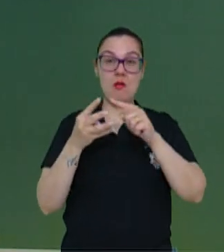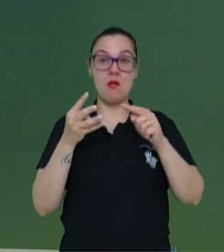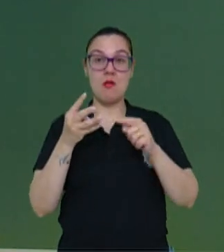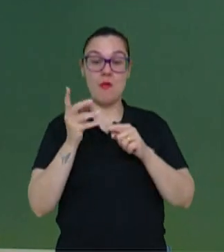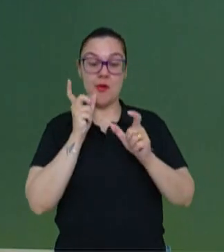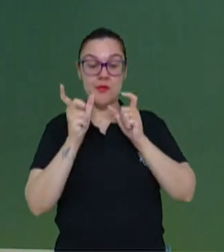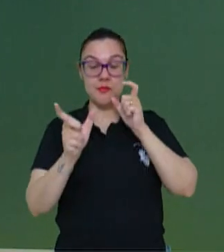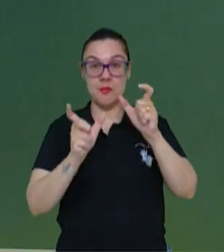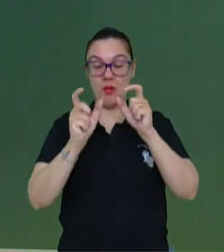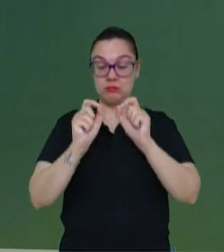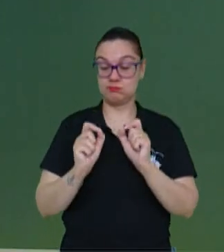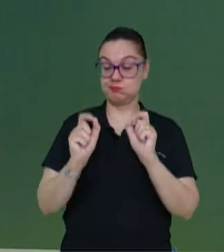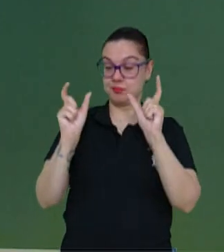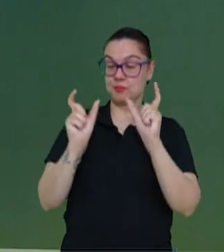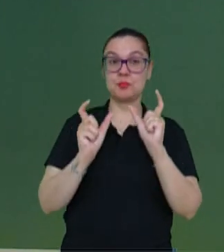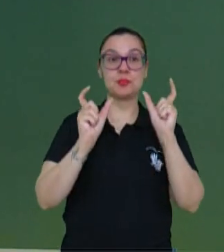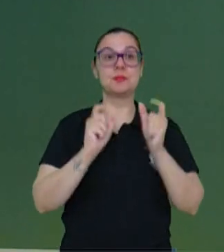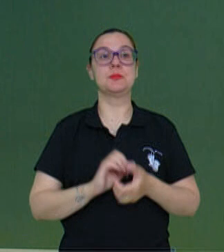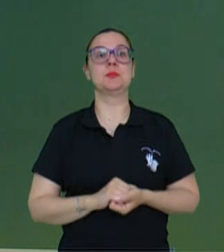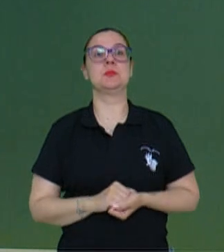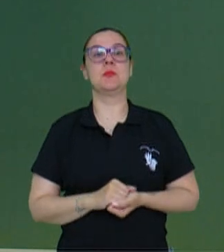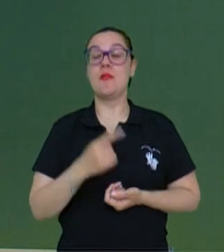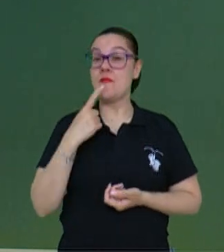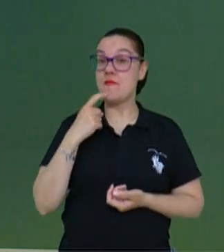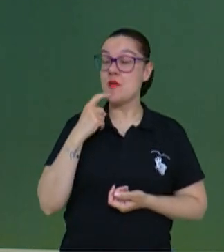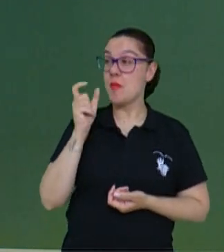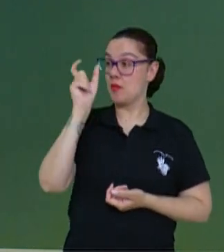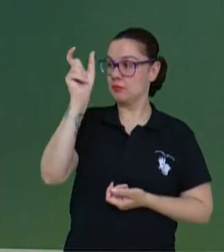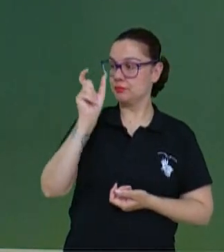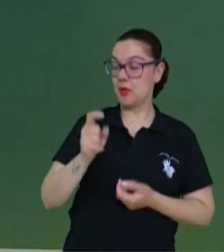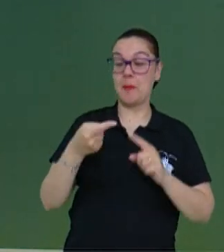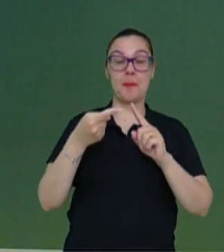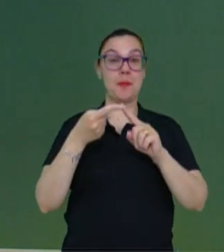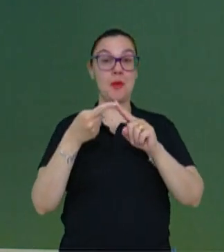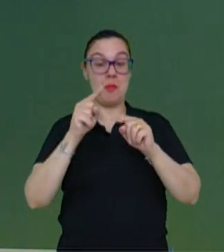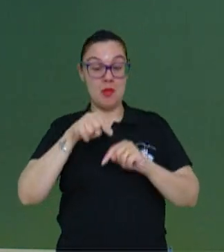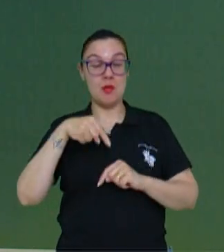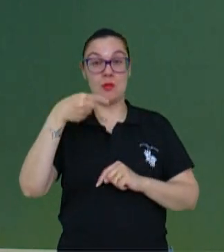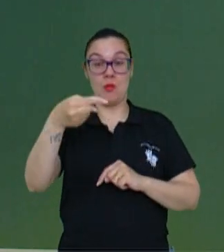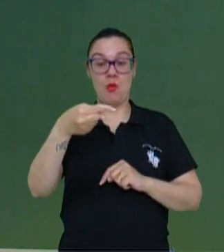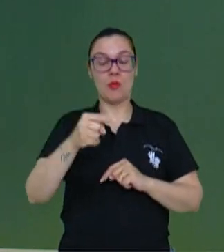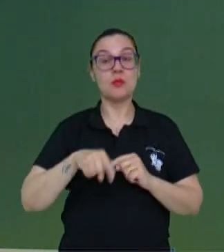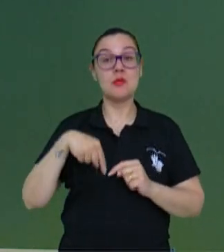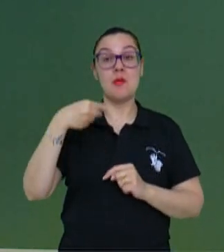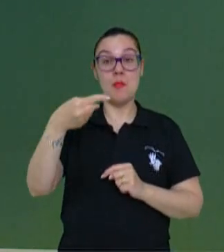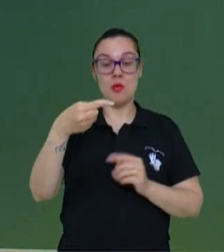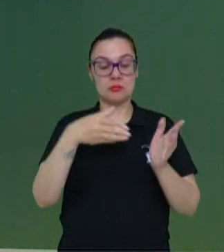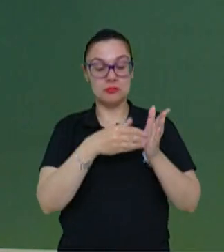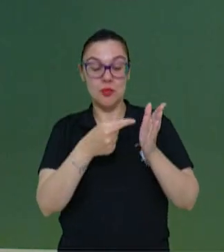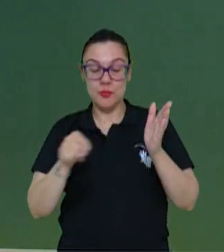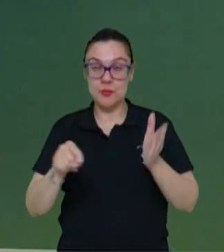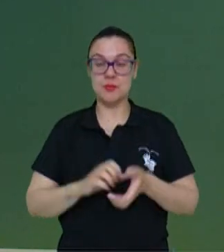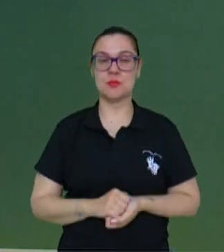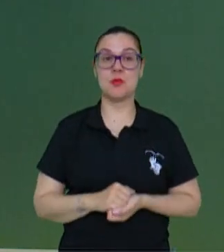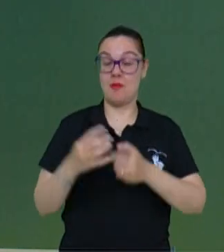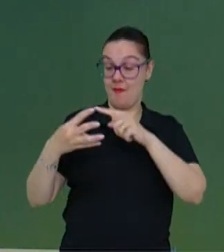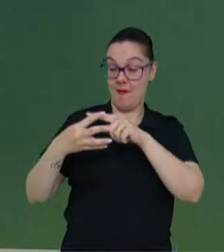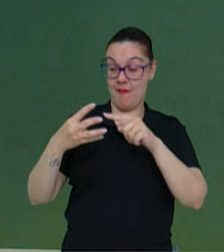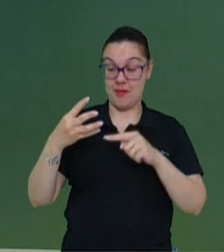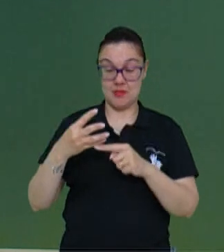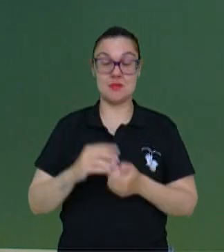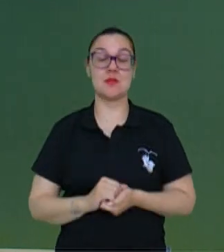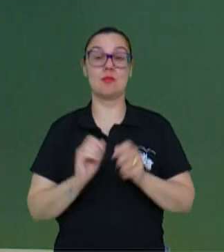que estão destacadas, Elas estão ali em vermelho. Primeiro, luego, después e por último. Essas